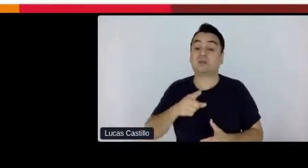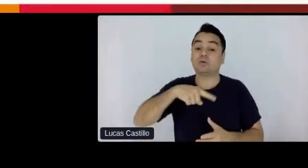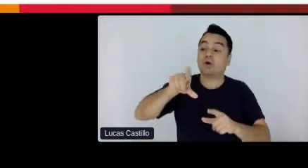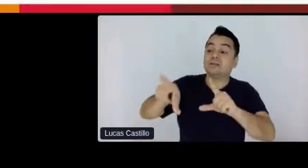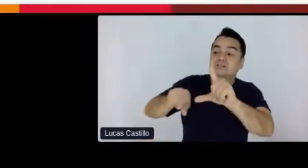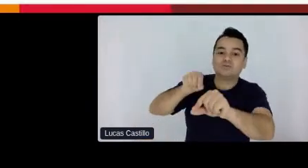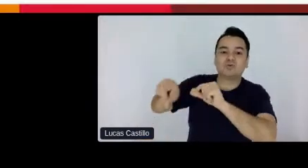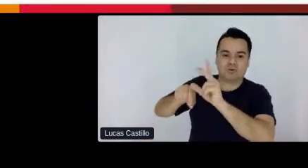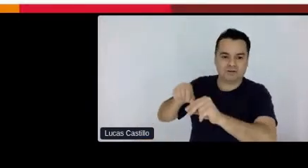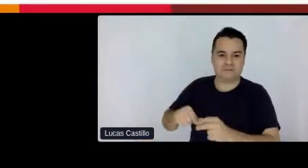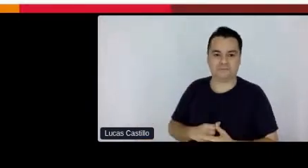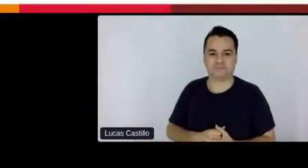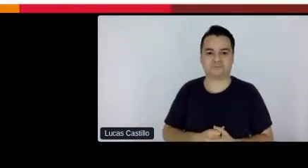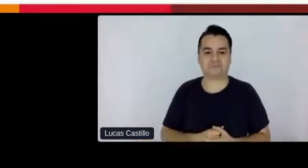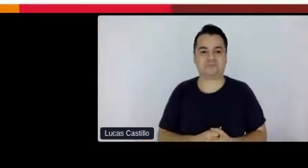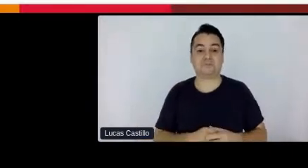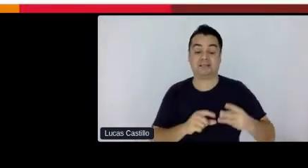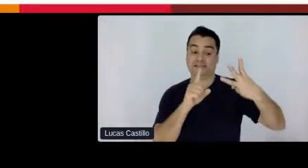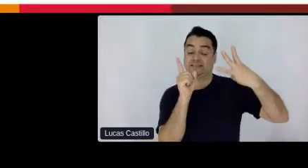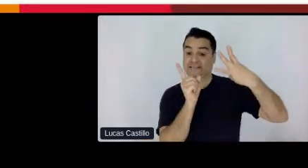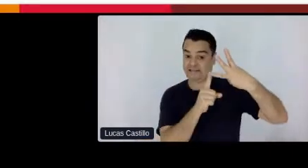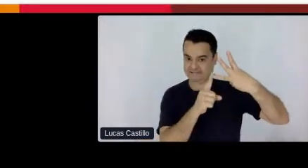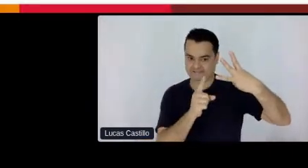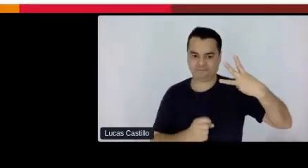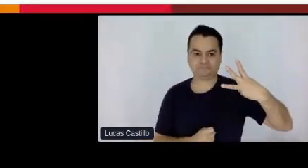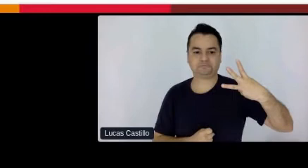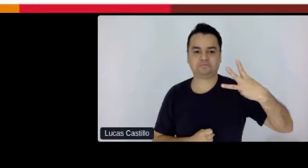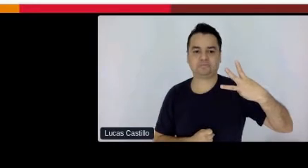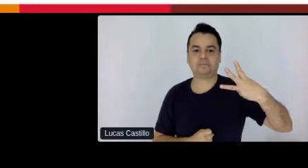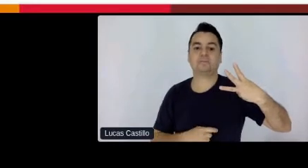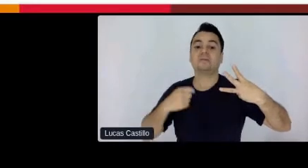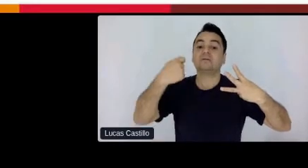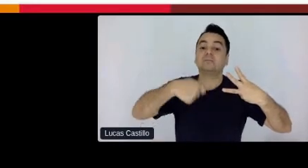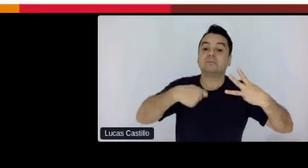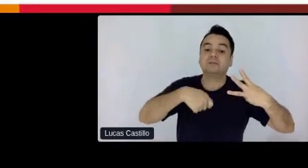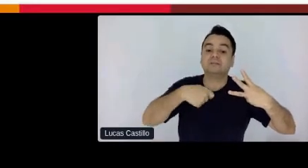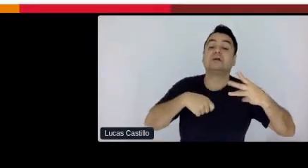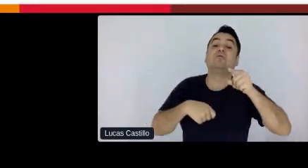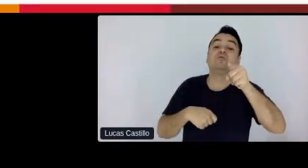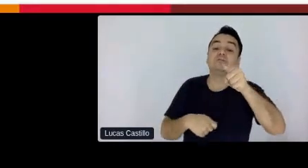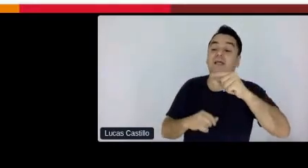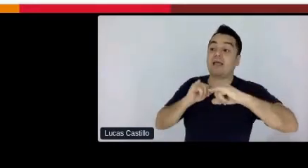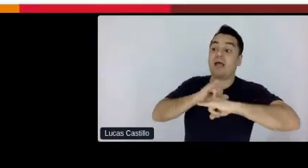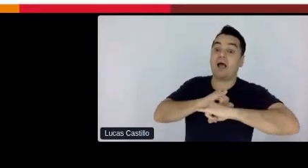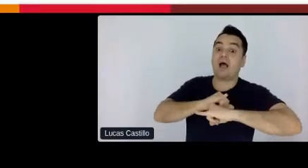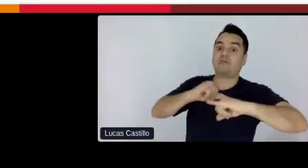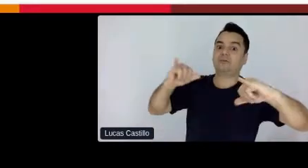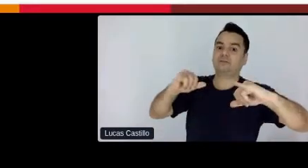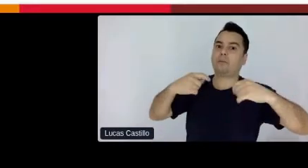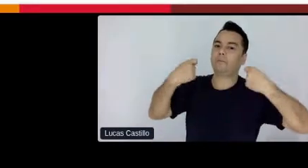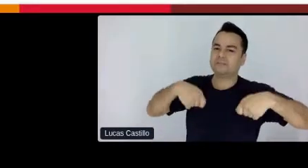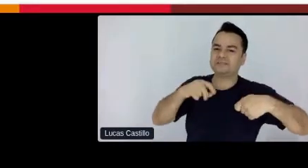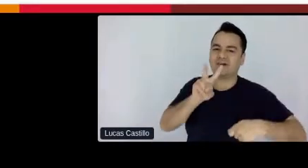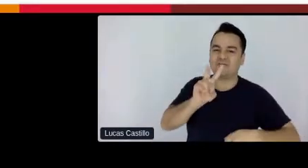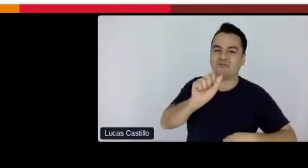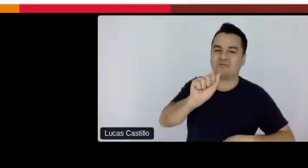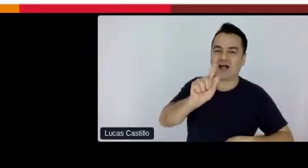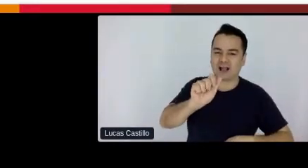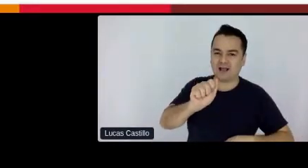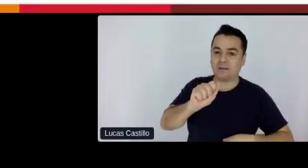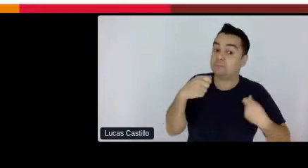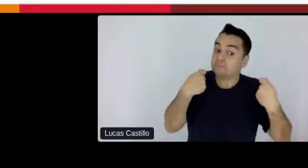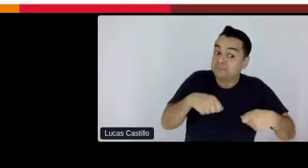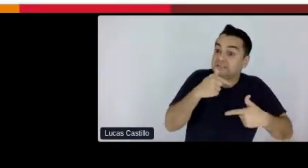recrutar as pessoas. Então, vamos para o ponto 3. Repense na forma como você anuncia a sua vaga, né?